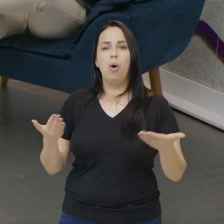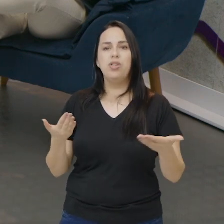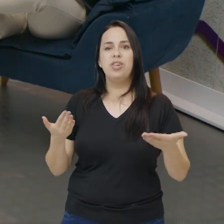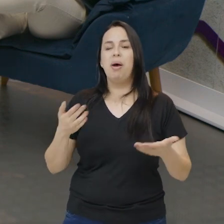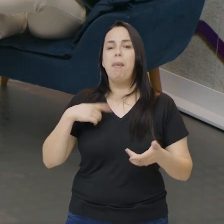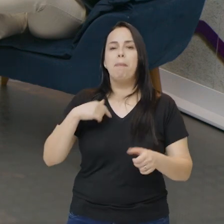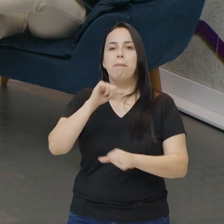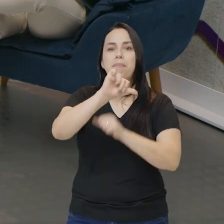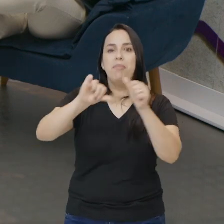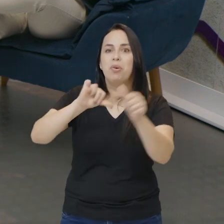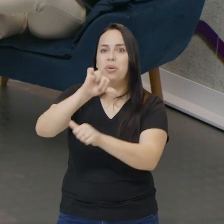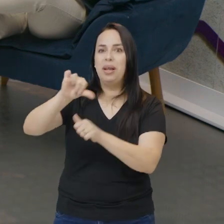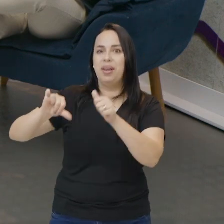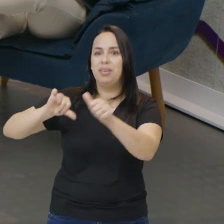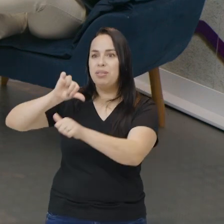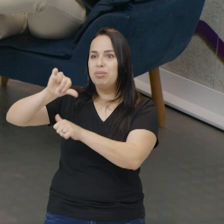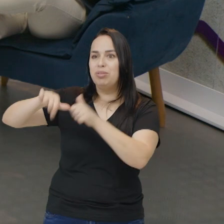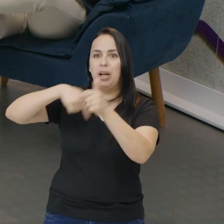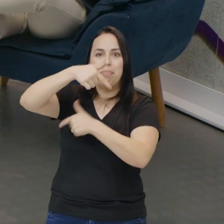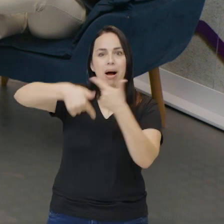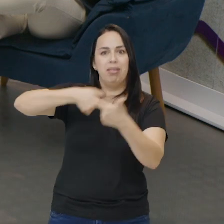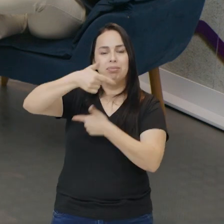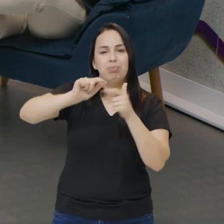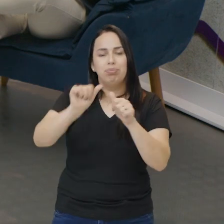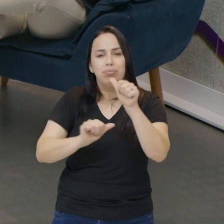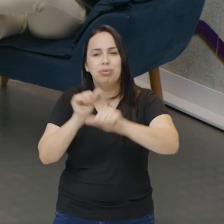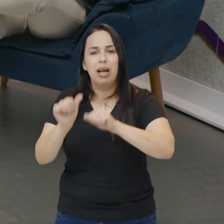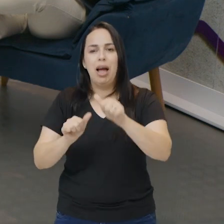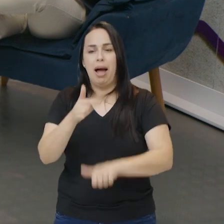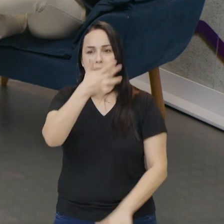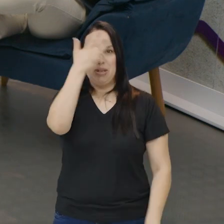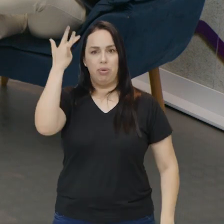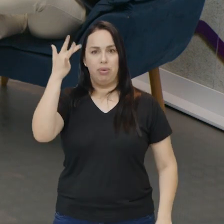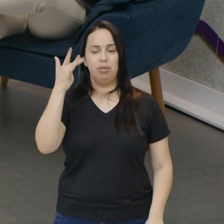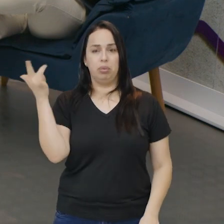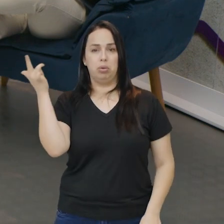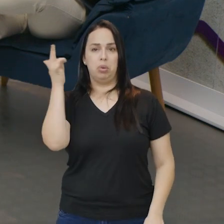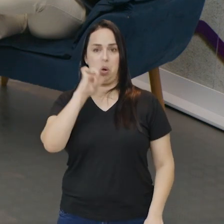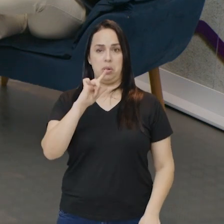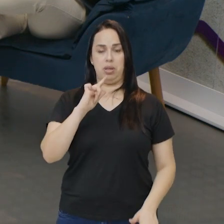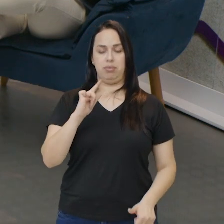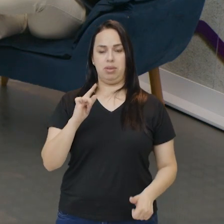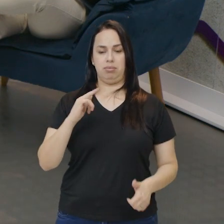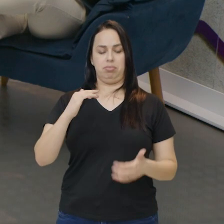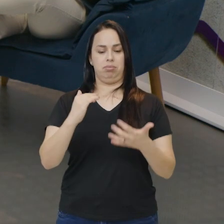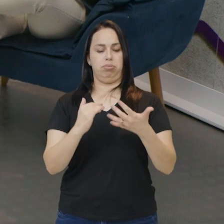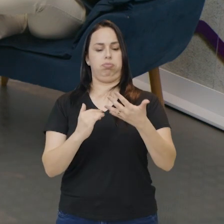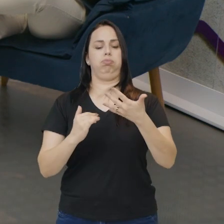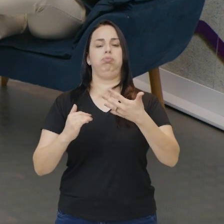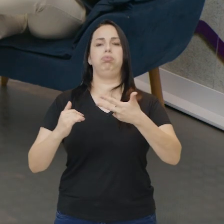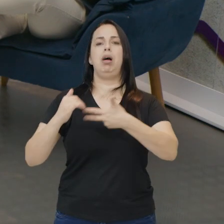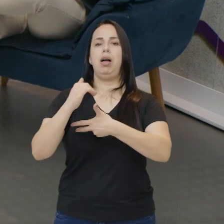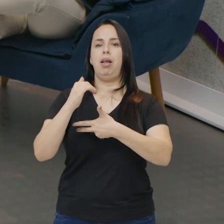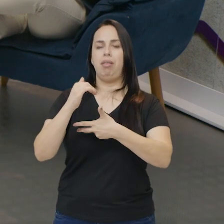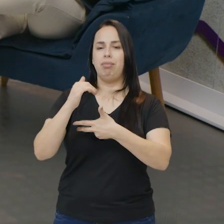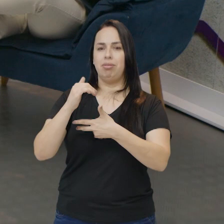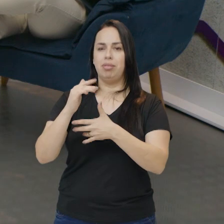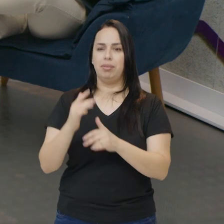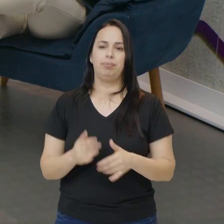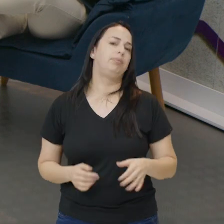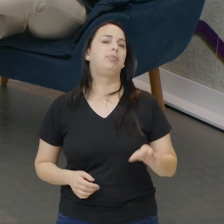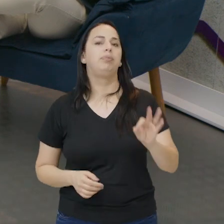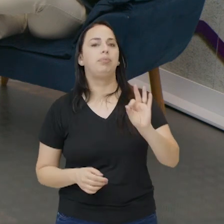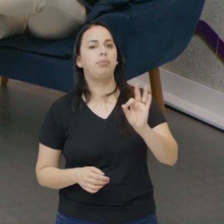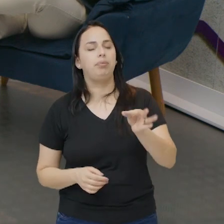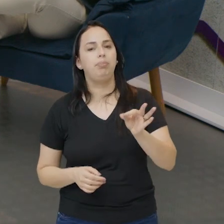a rotatividade no mercado, né, acaba que uma pessoa ela consegue se projetar, então, né, dentro